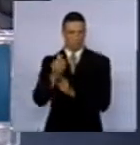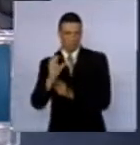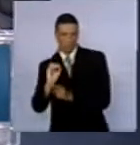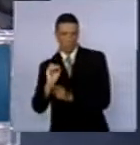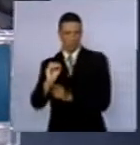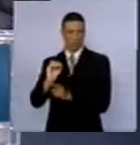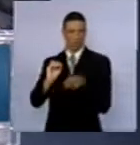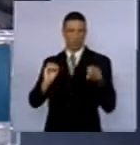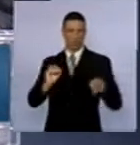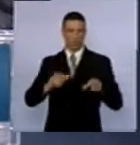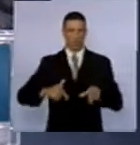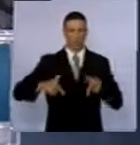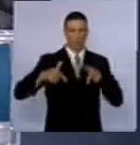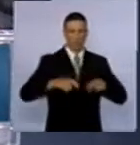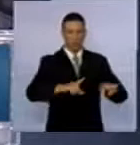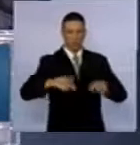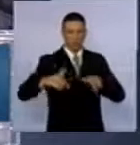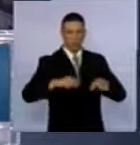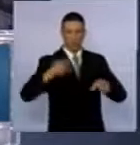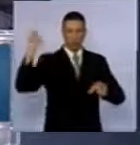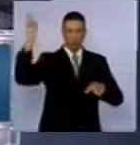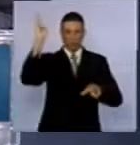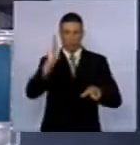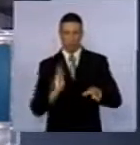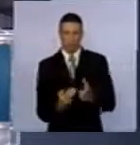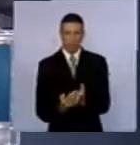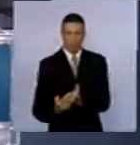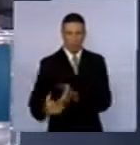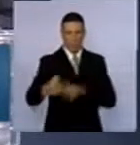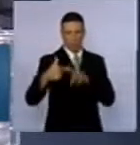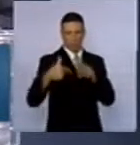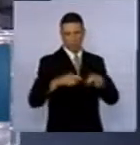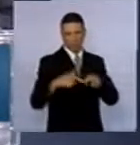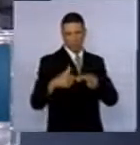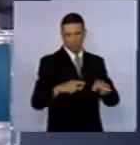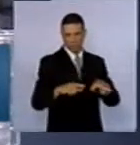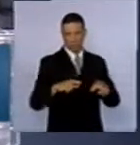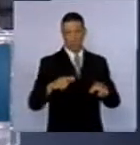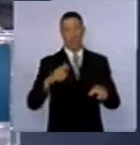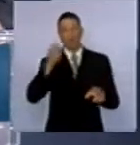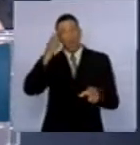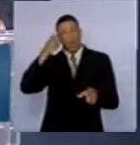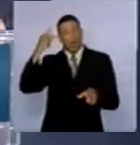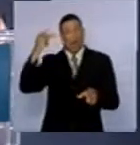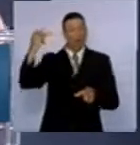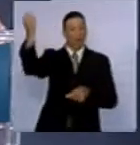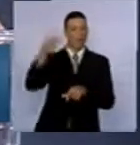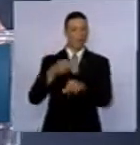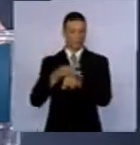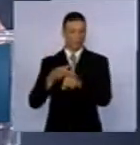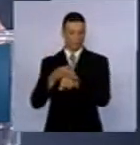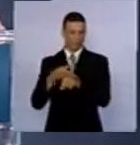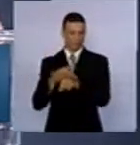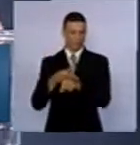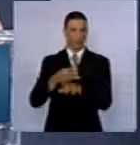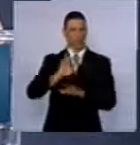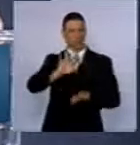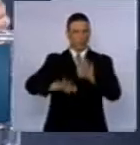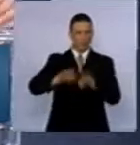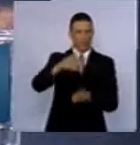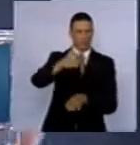Brasil, começa a se ver a possibilidade de uma terceirização. Naquele ano, em